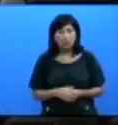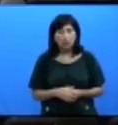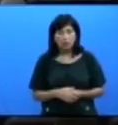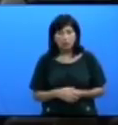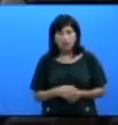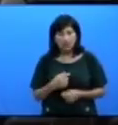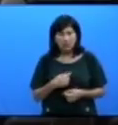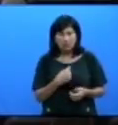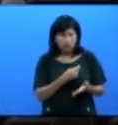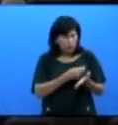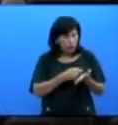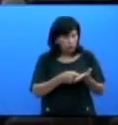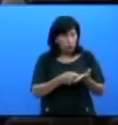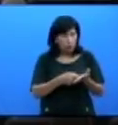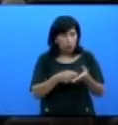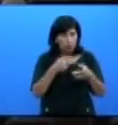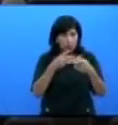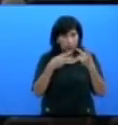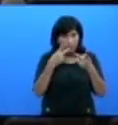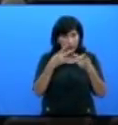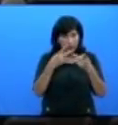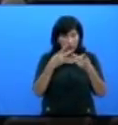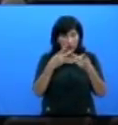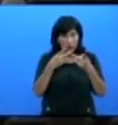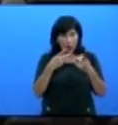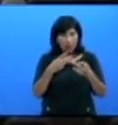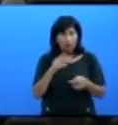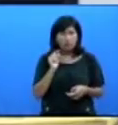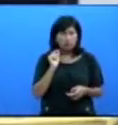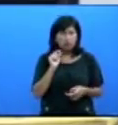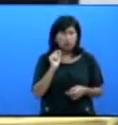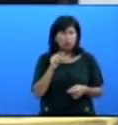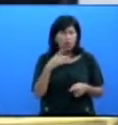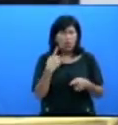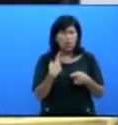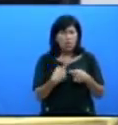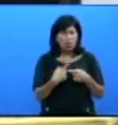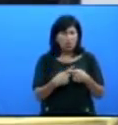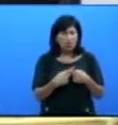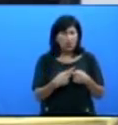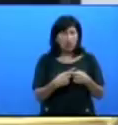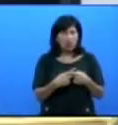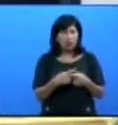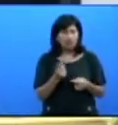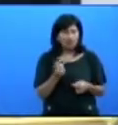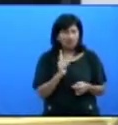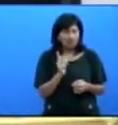inscrevendo para justificar o porquê vou me abster.